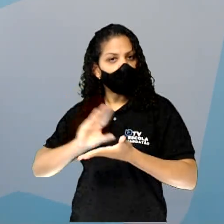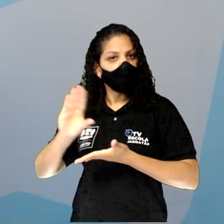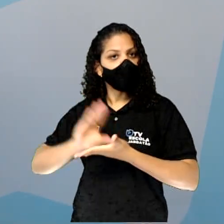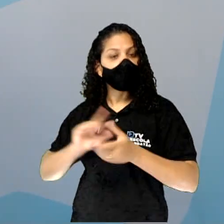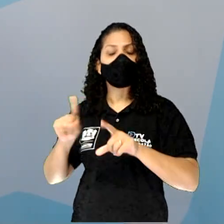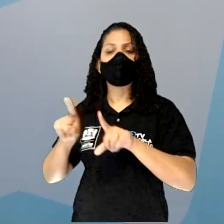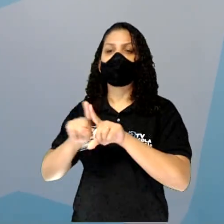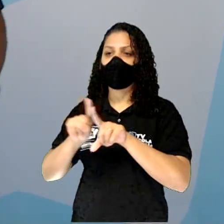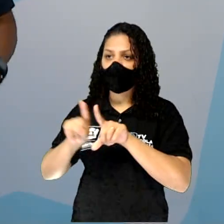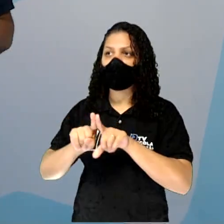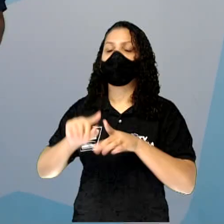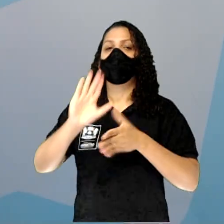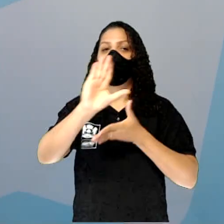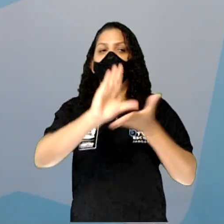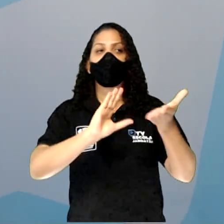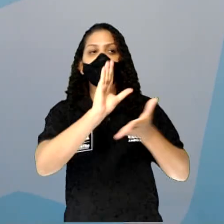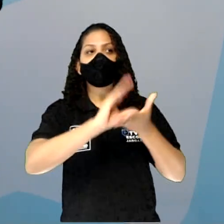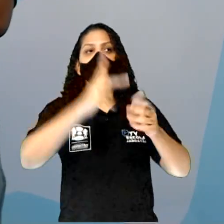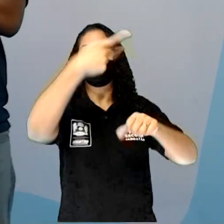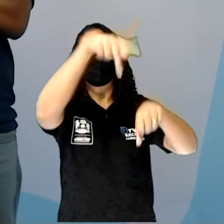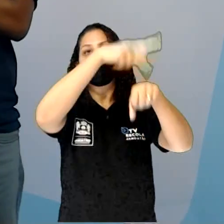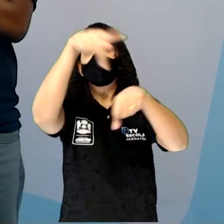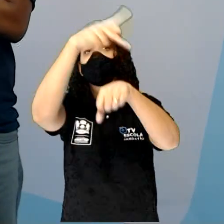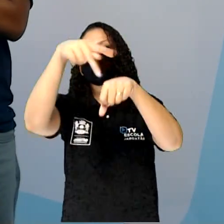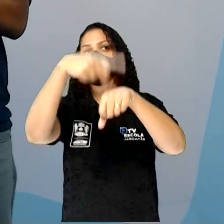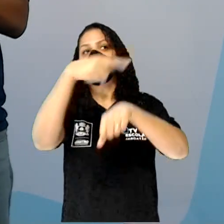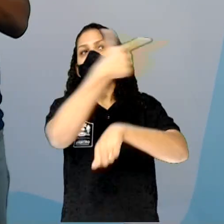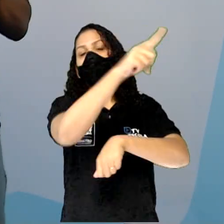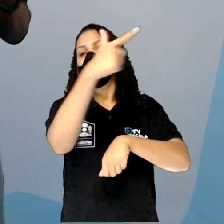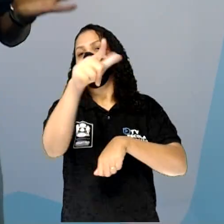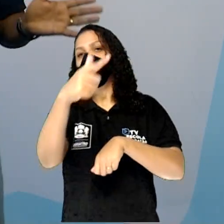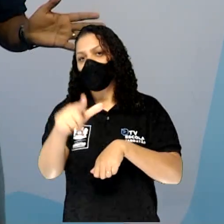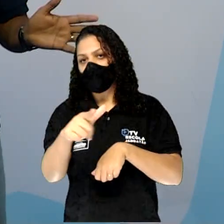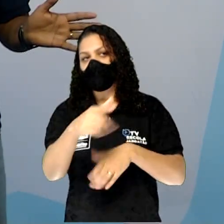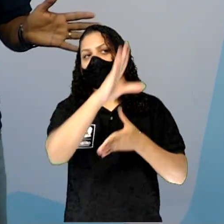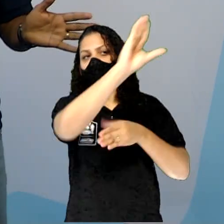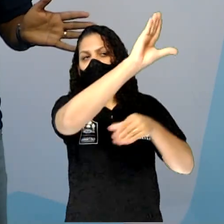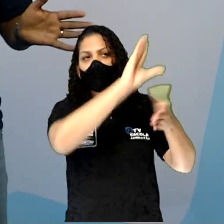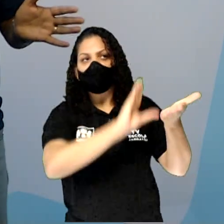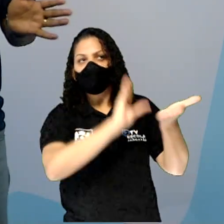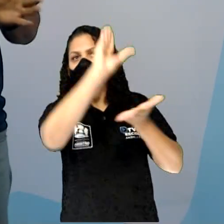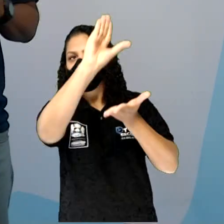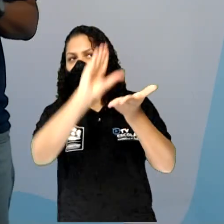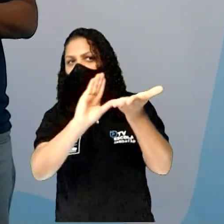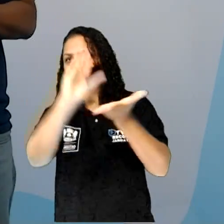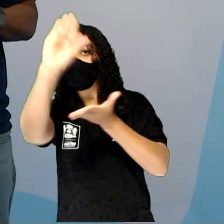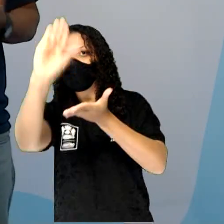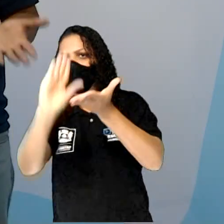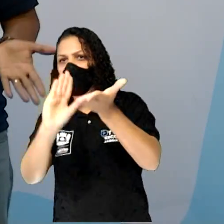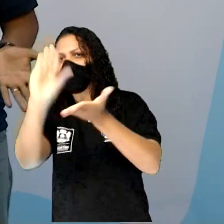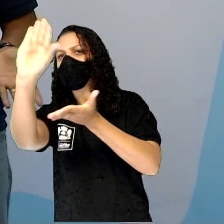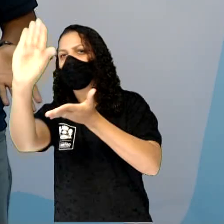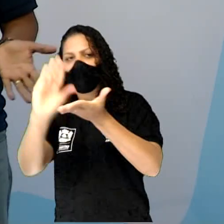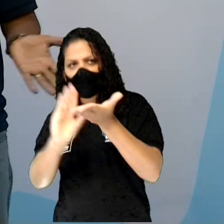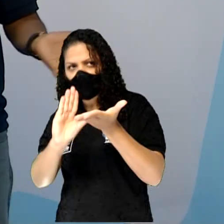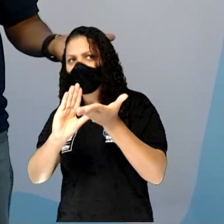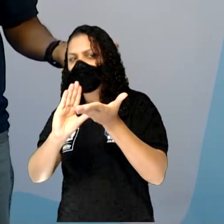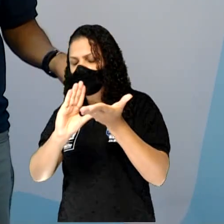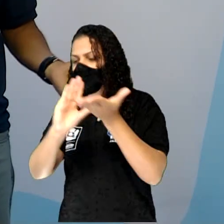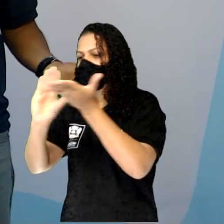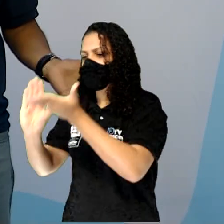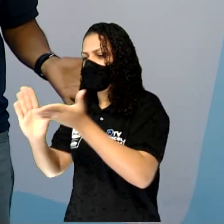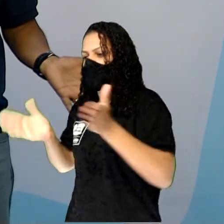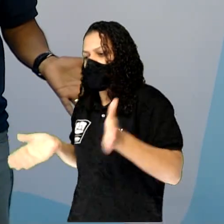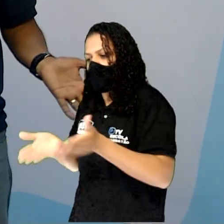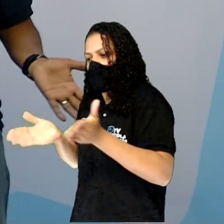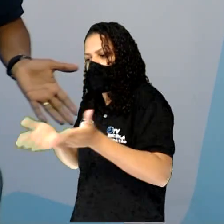estrangeiro. Então, poderia vir recursos, investimentos de outros países para a